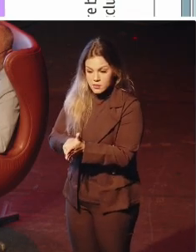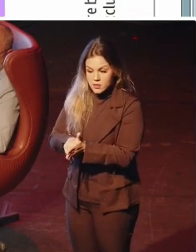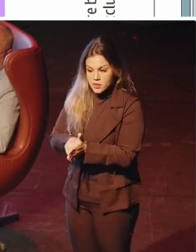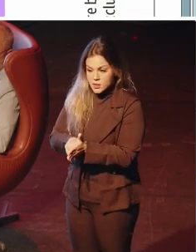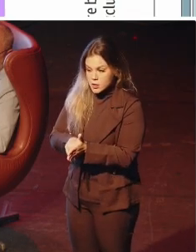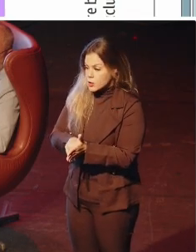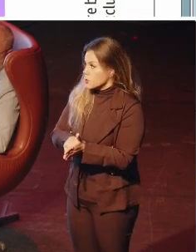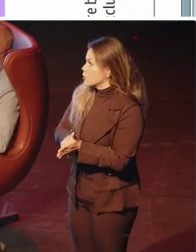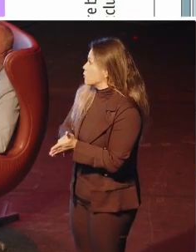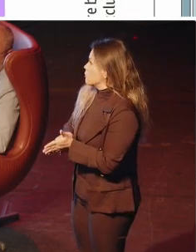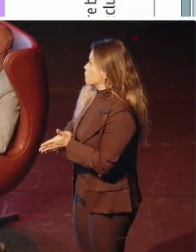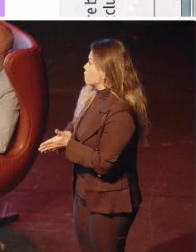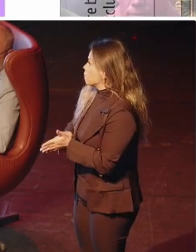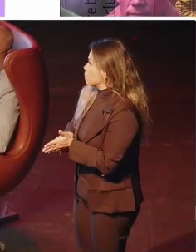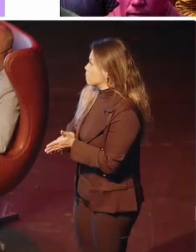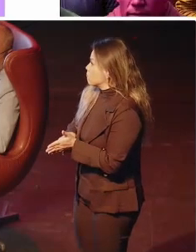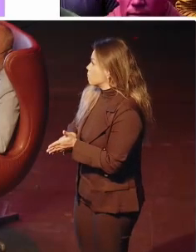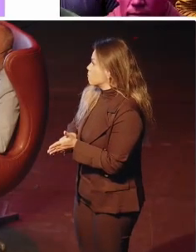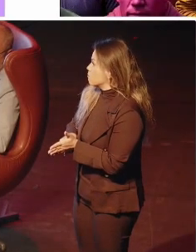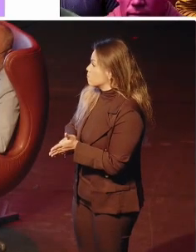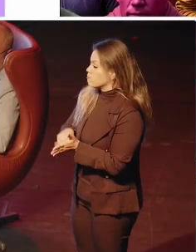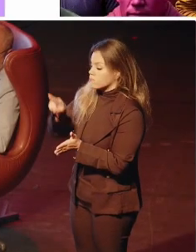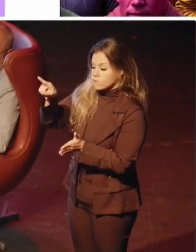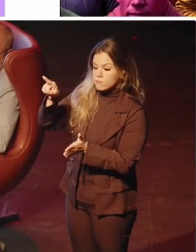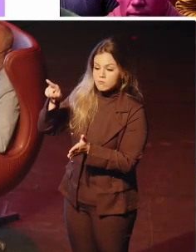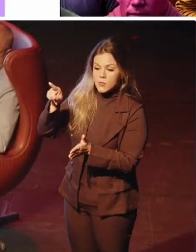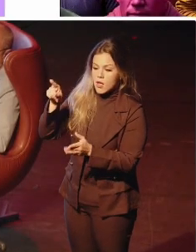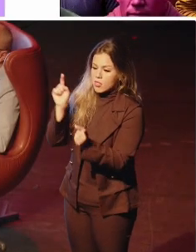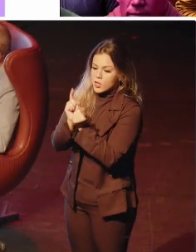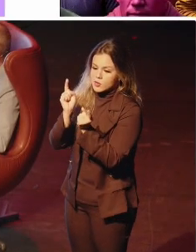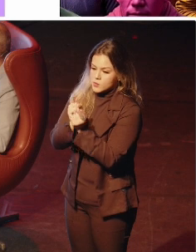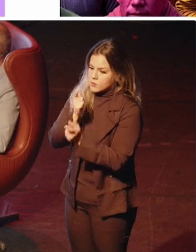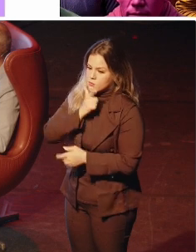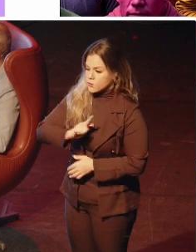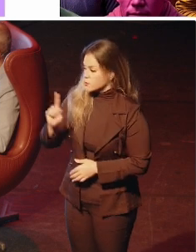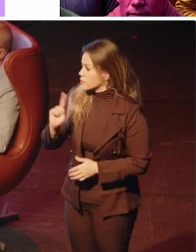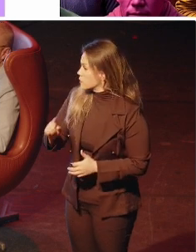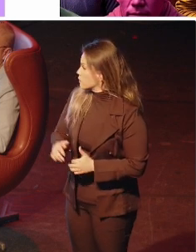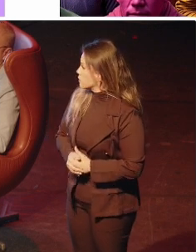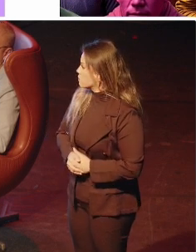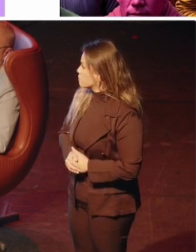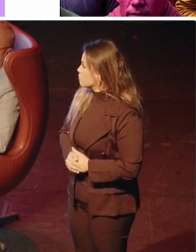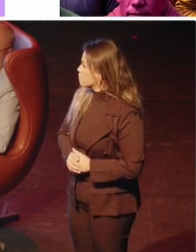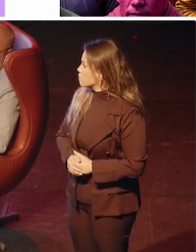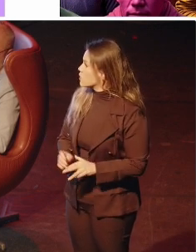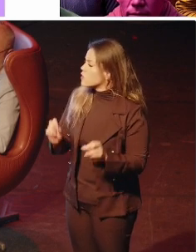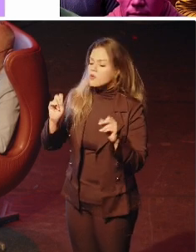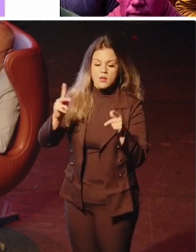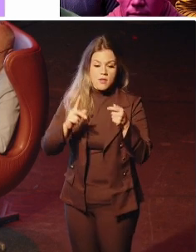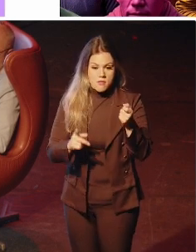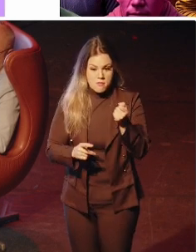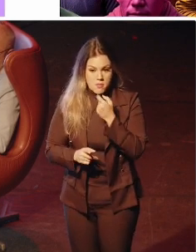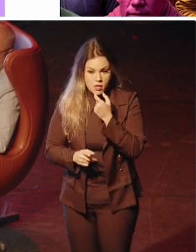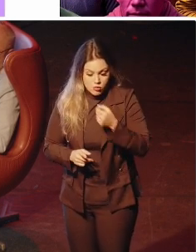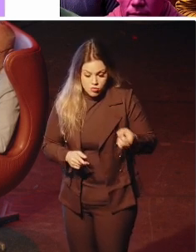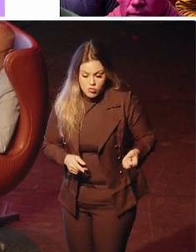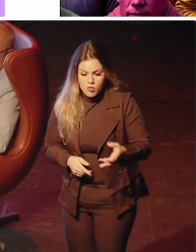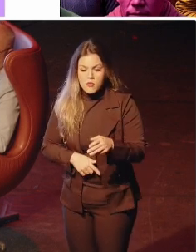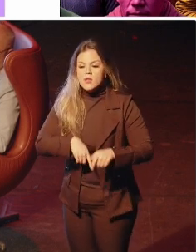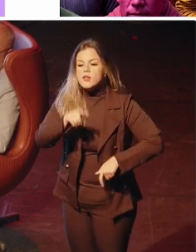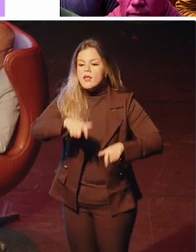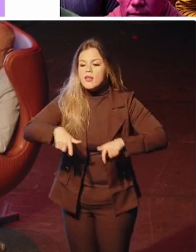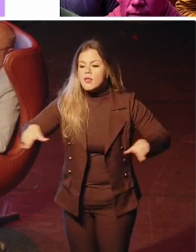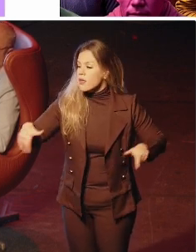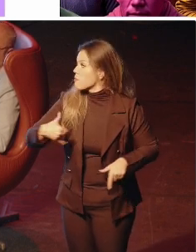de usar essas medicações. E quem vai poder usar essa medicação? Pessoas de 50